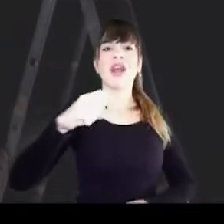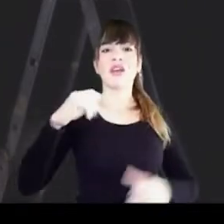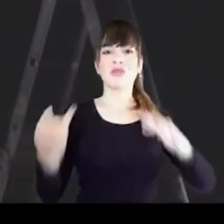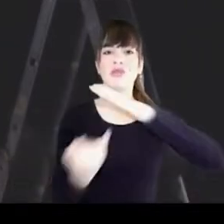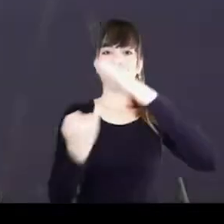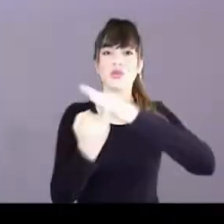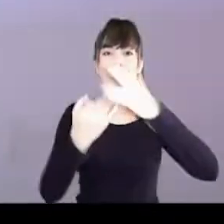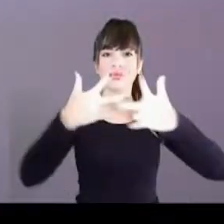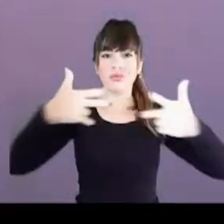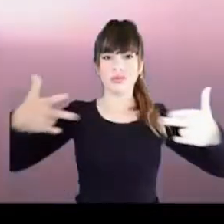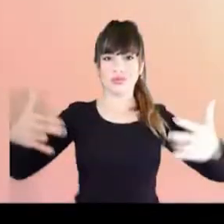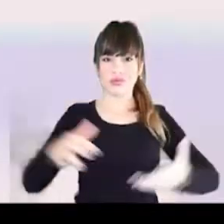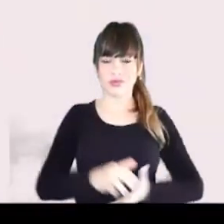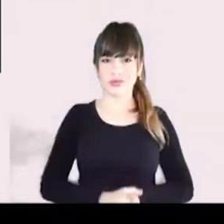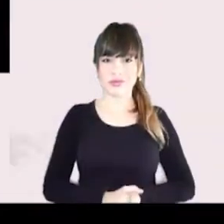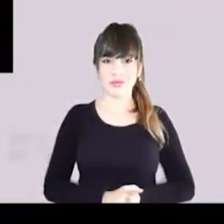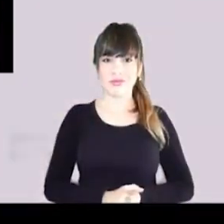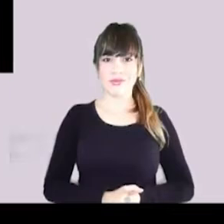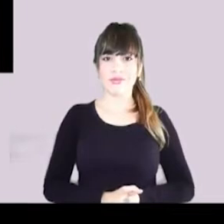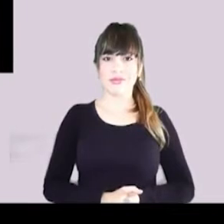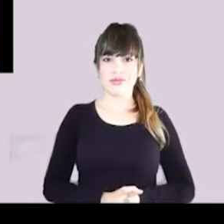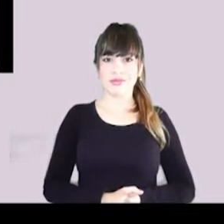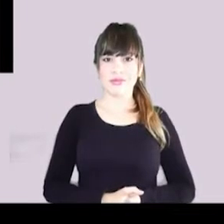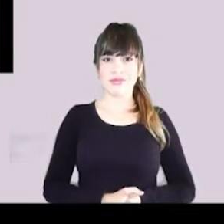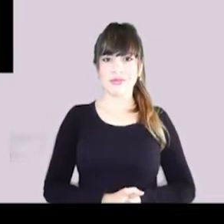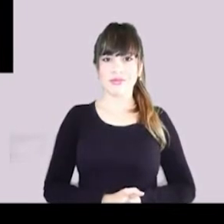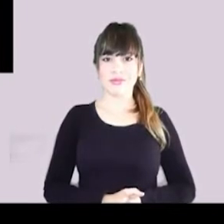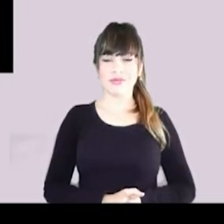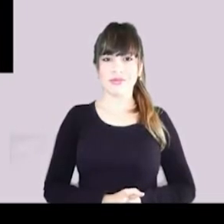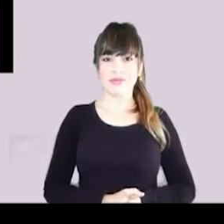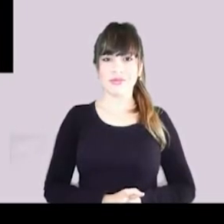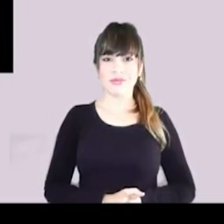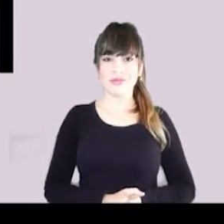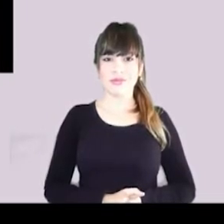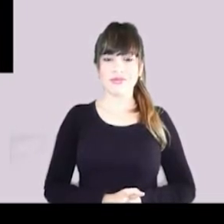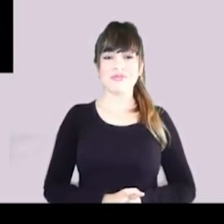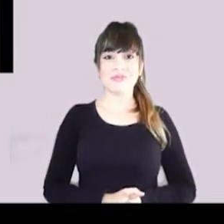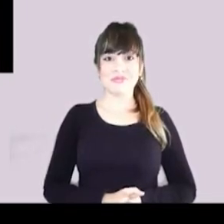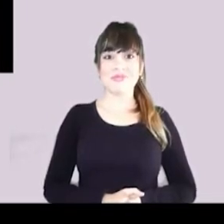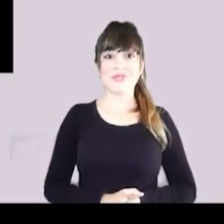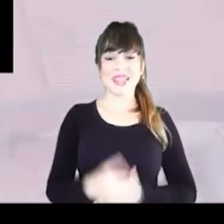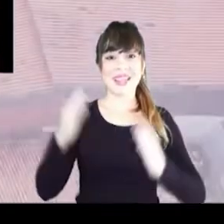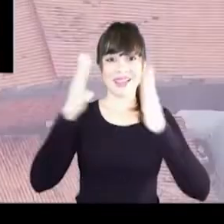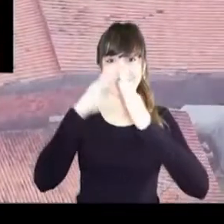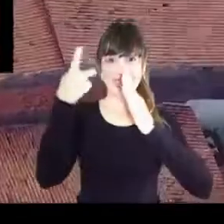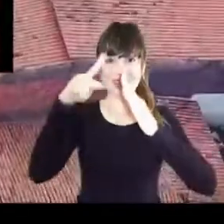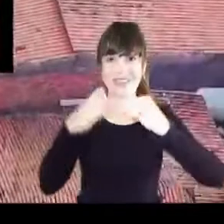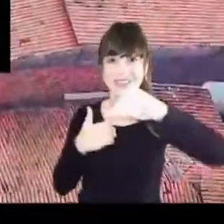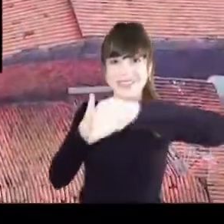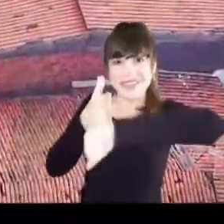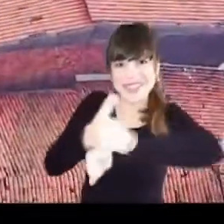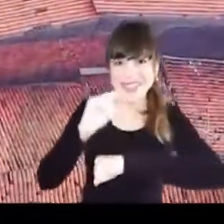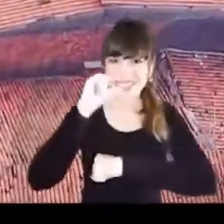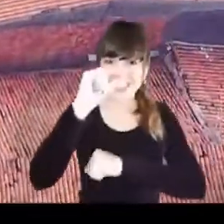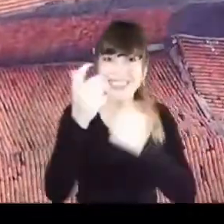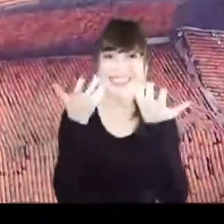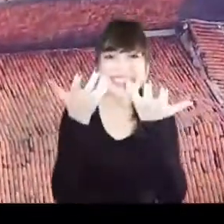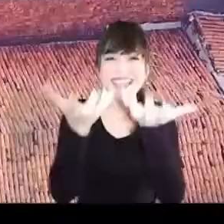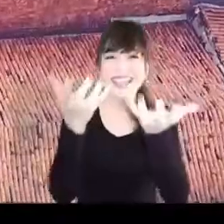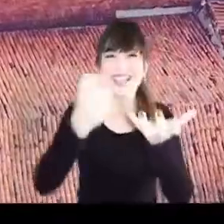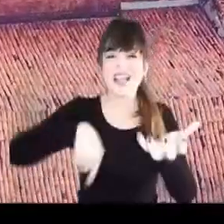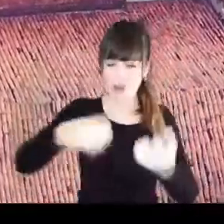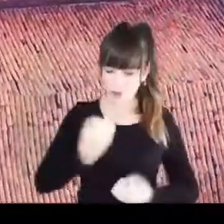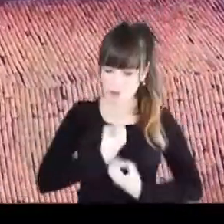PP. Tela branca. Expressões humanas. Imagens de Fortaleza. Queremos entrar na sua